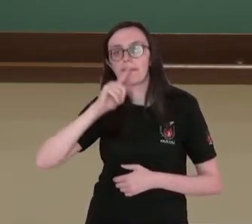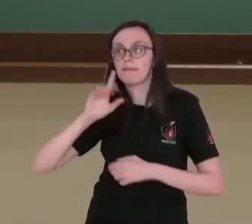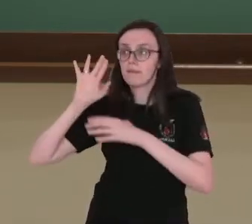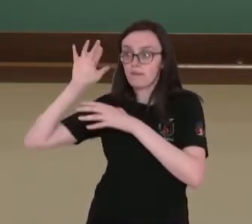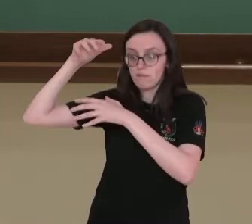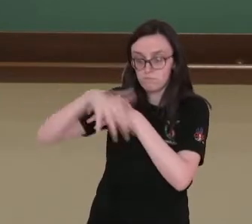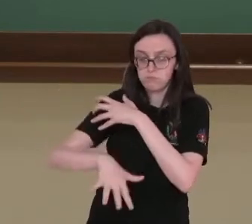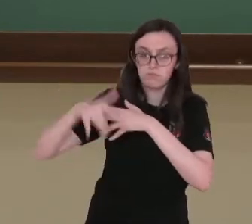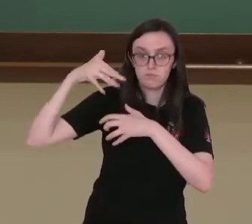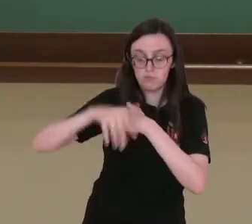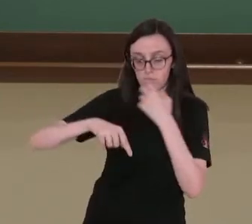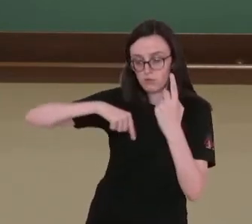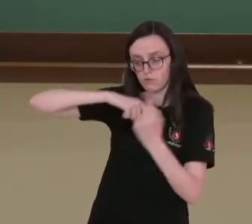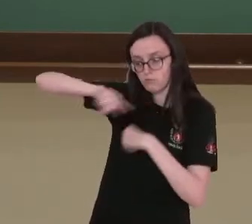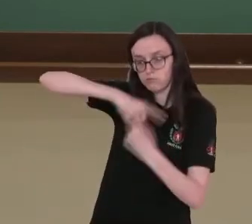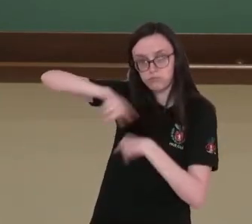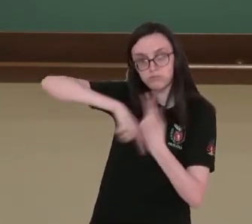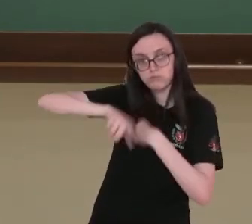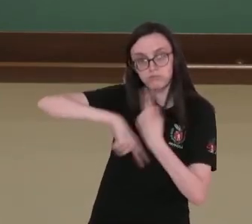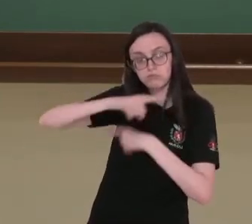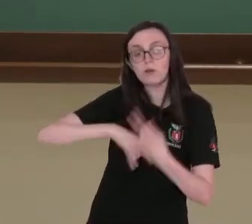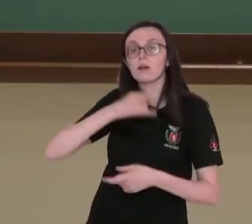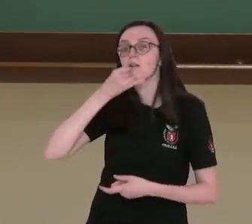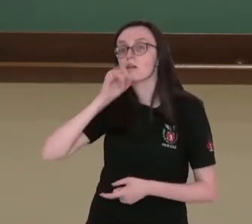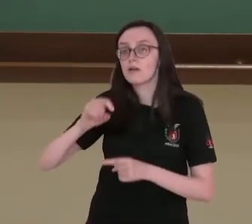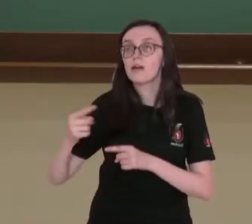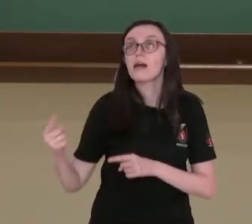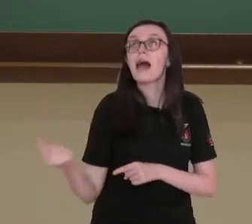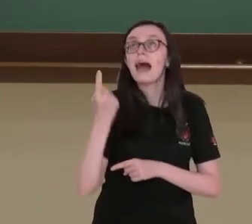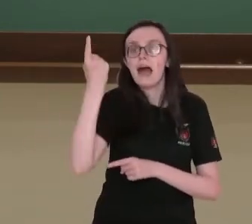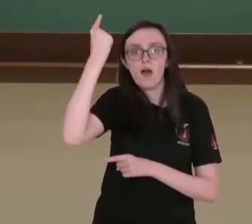turbina, transformando a energia da altura, da